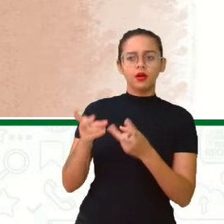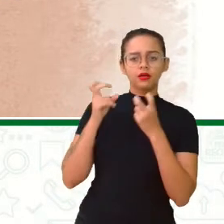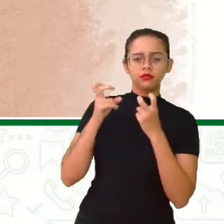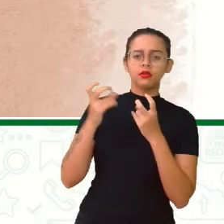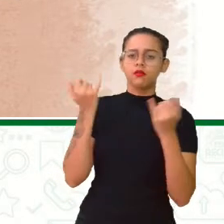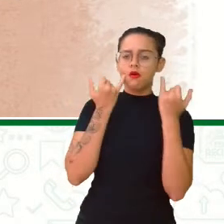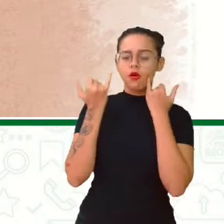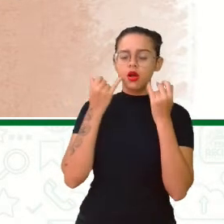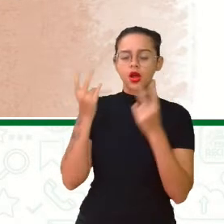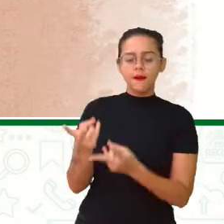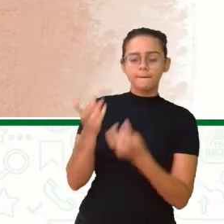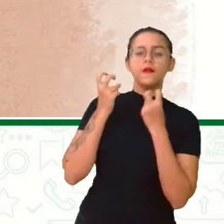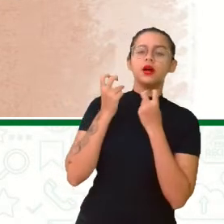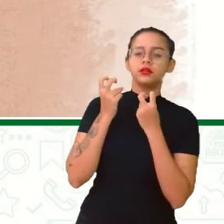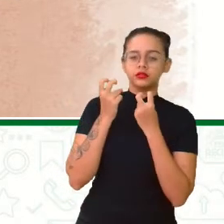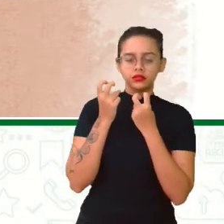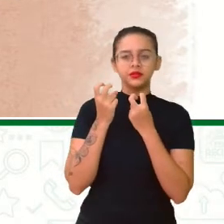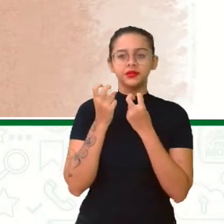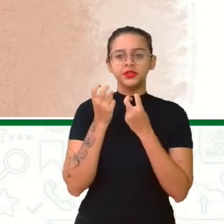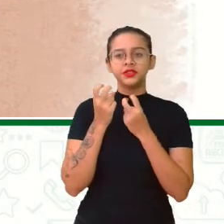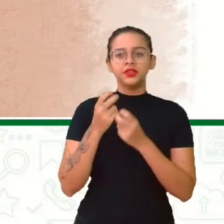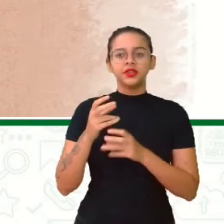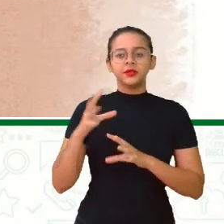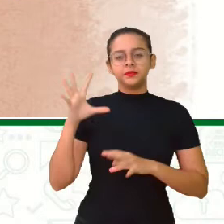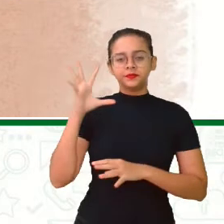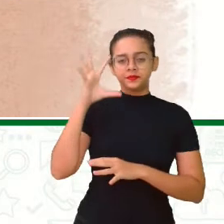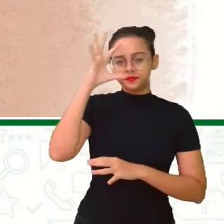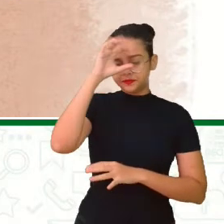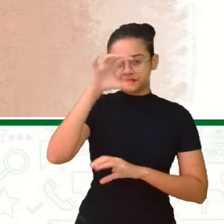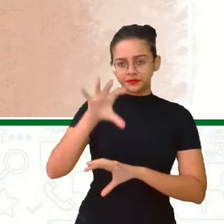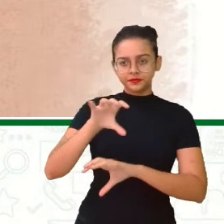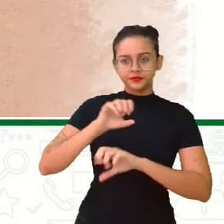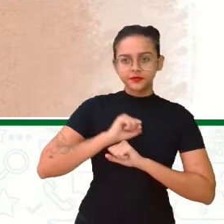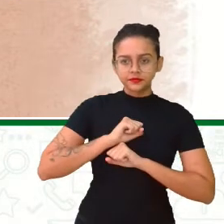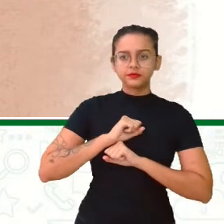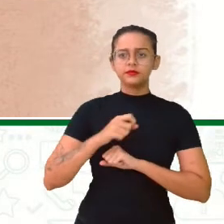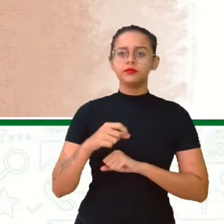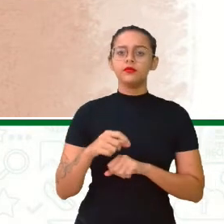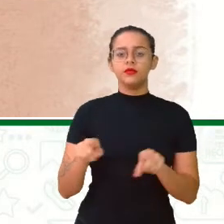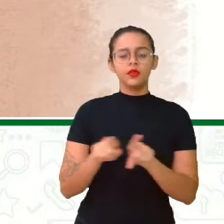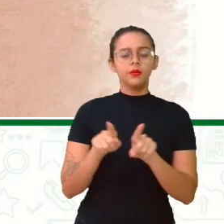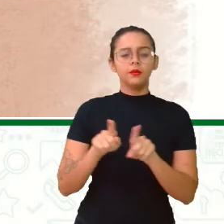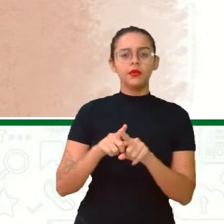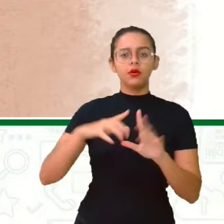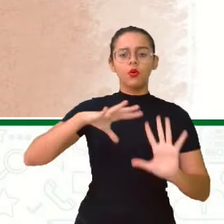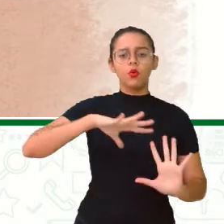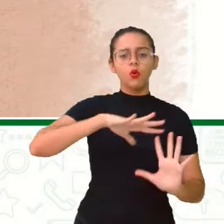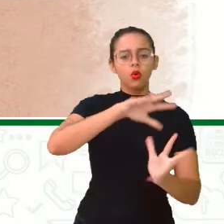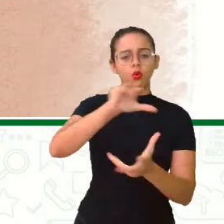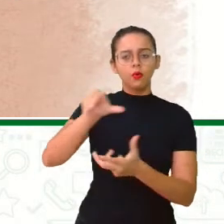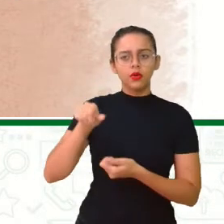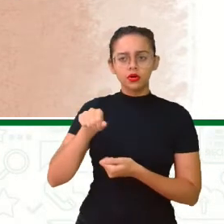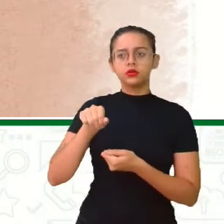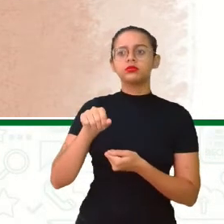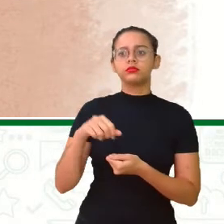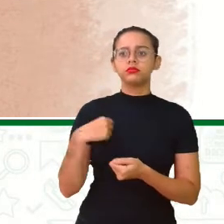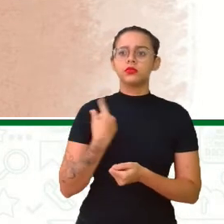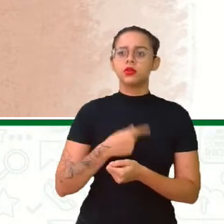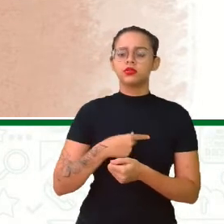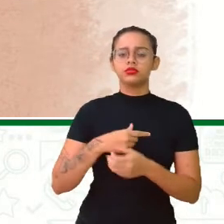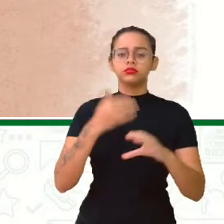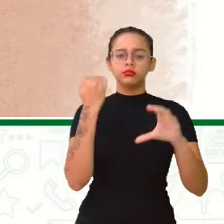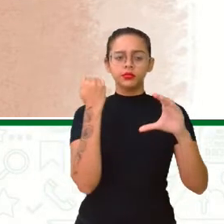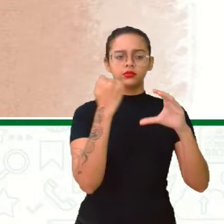as informações, com a linguagem a gente globaliza, com a linguagem a gente